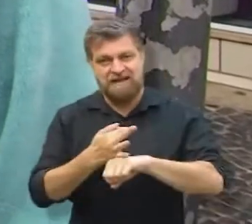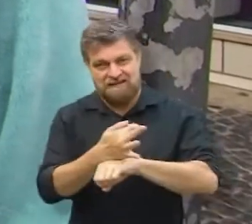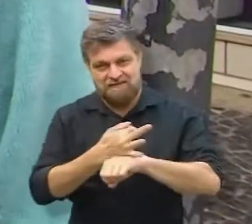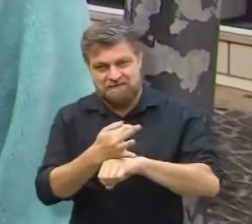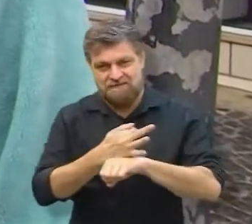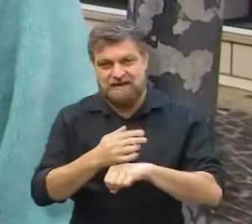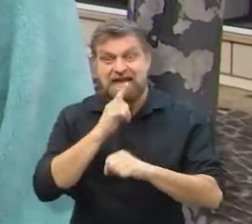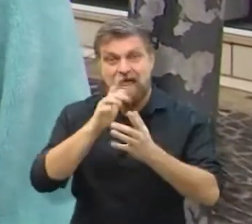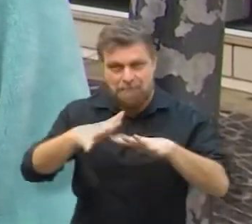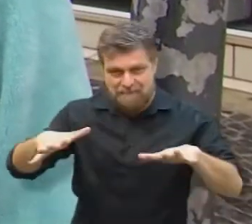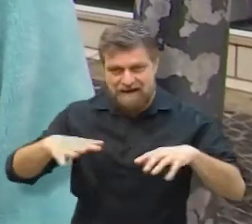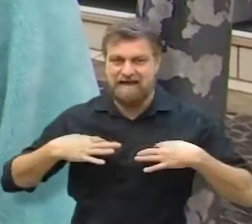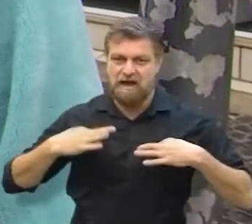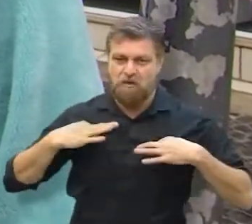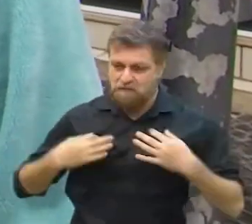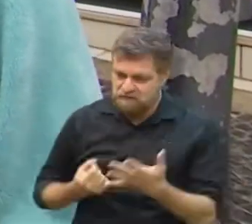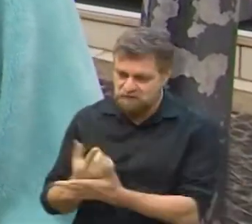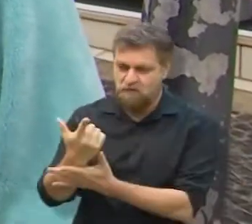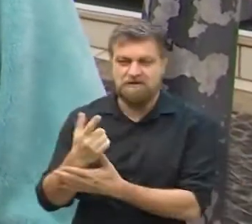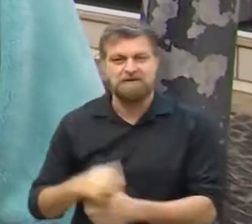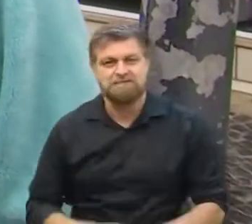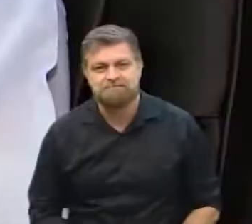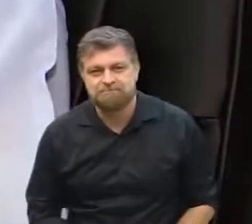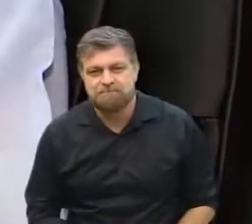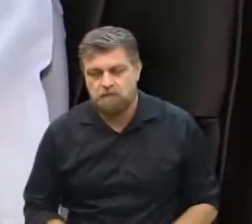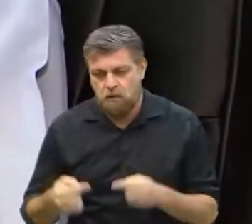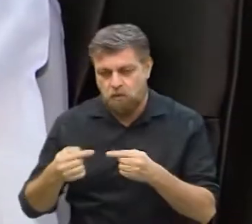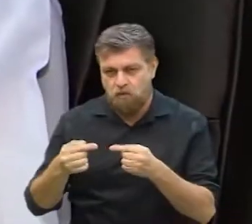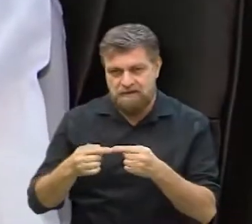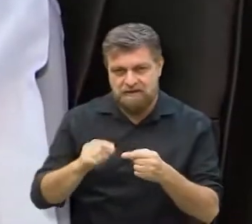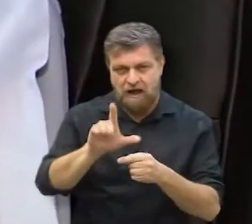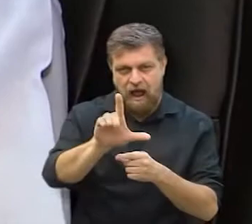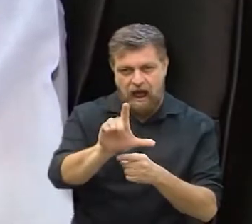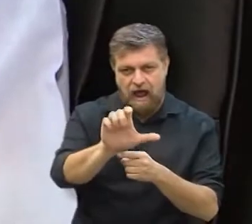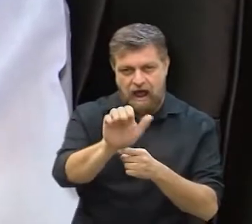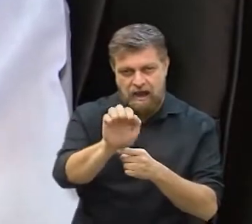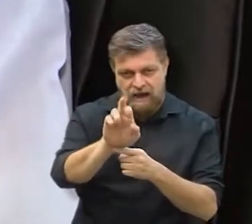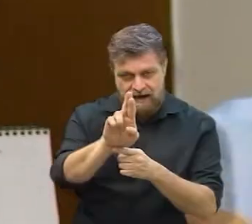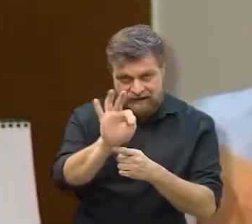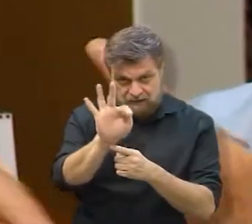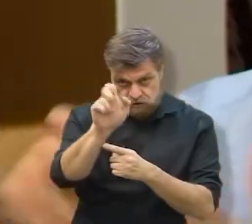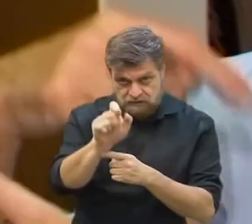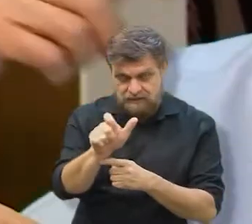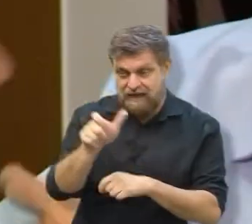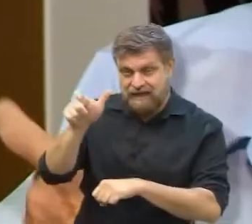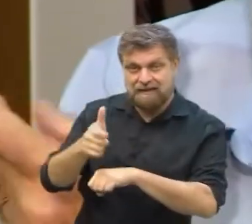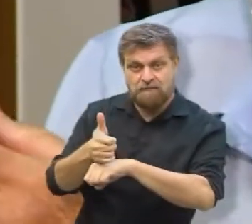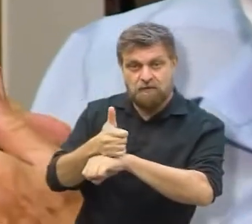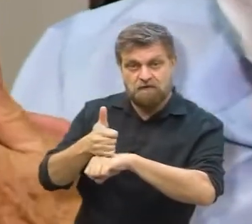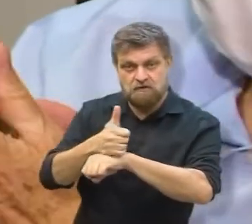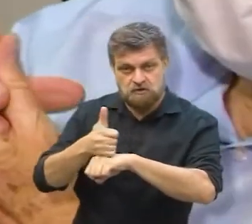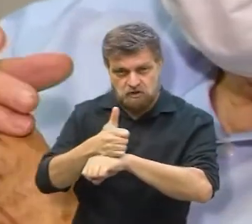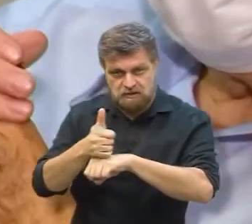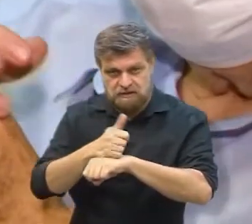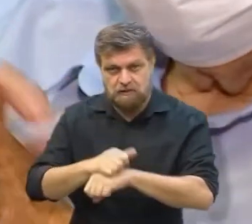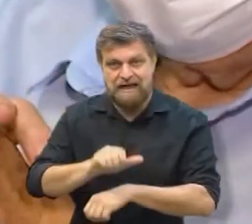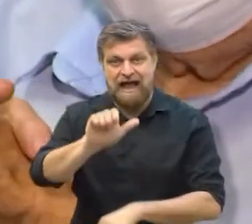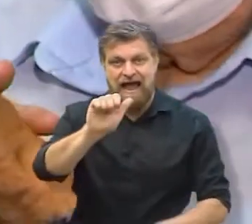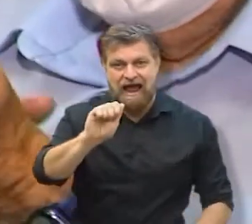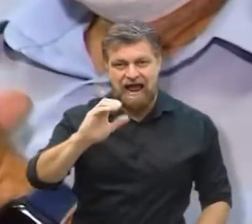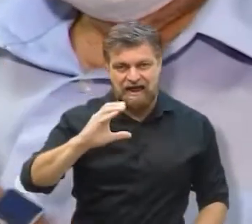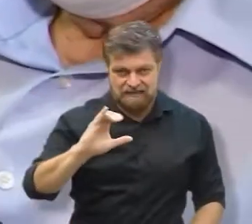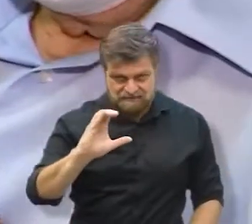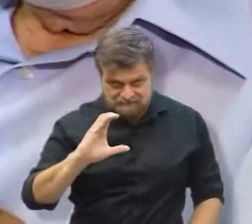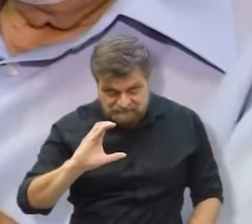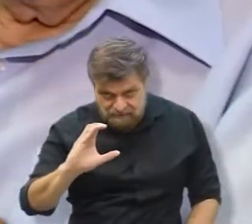Isso, nós vamos sair de férias e viemos buscar roupa de praia. De acordo com Laerte Martins, economista da Associação